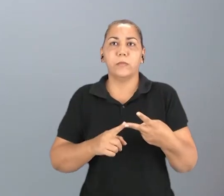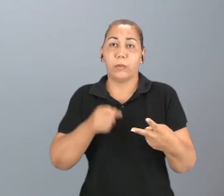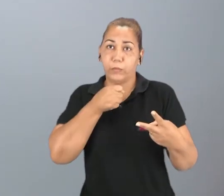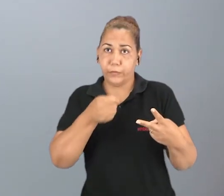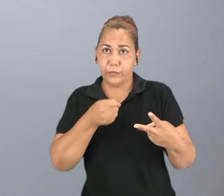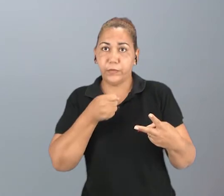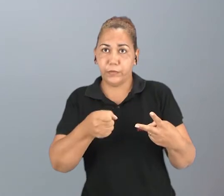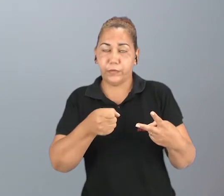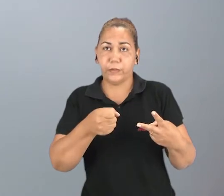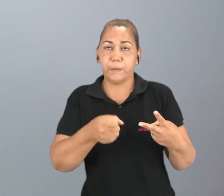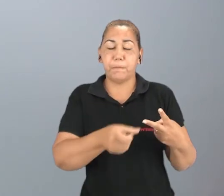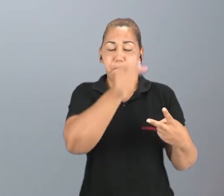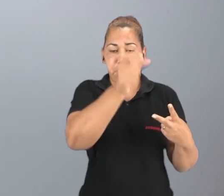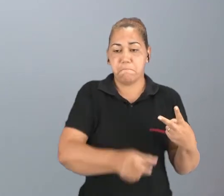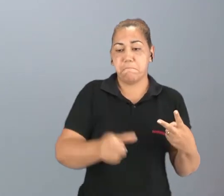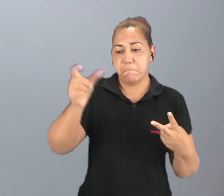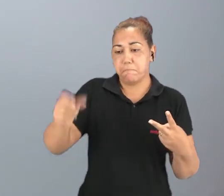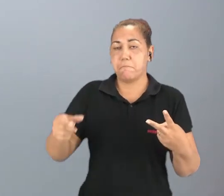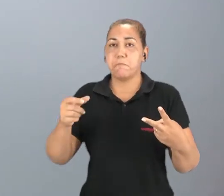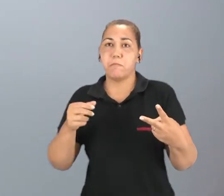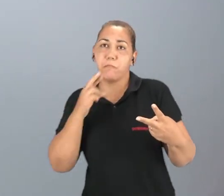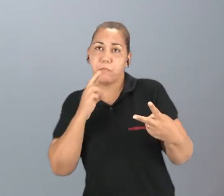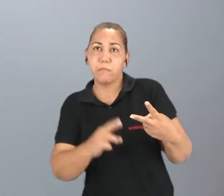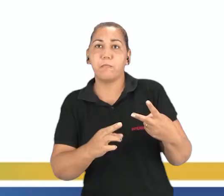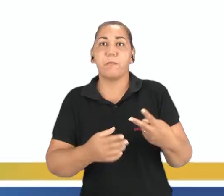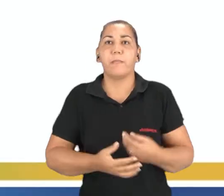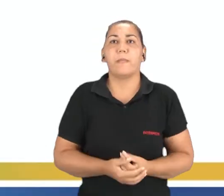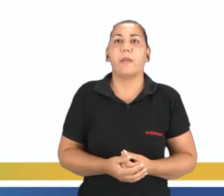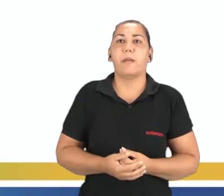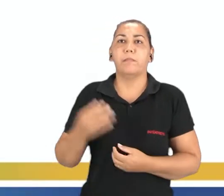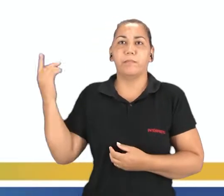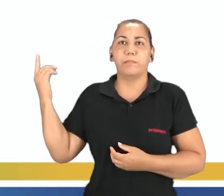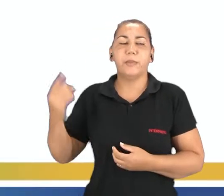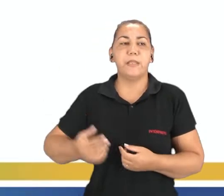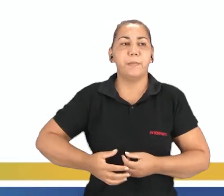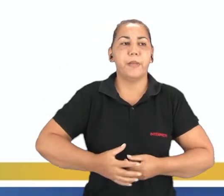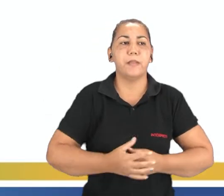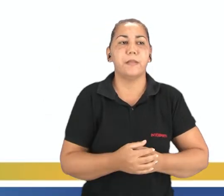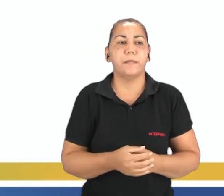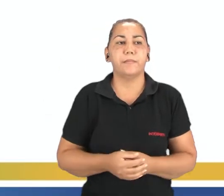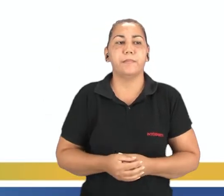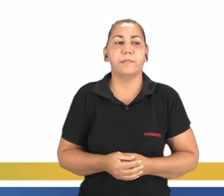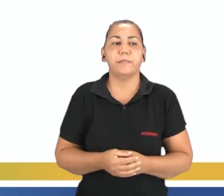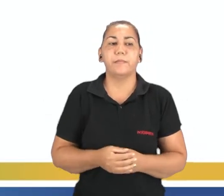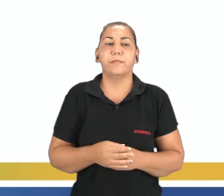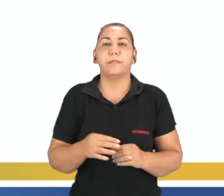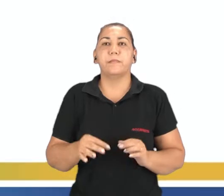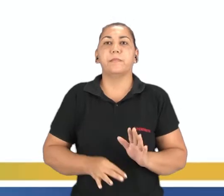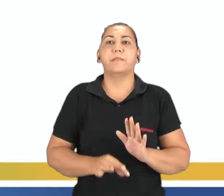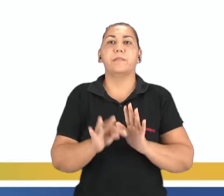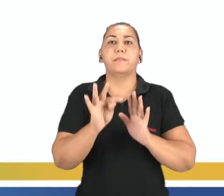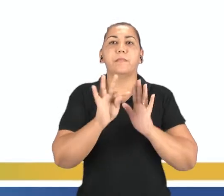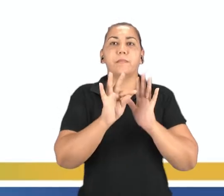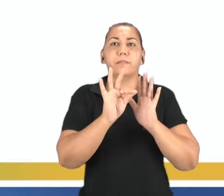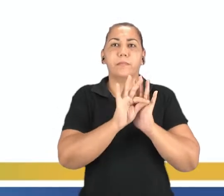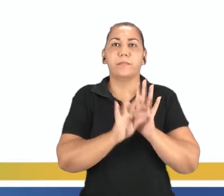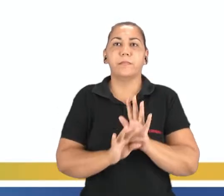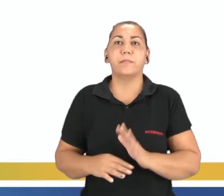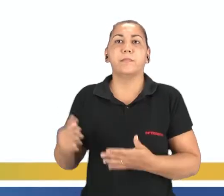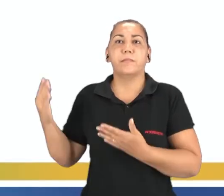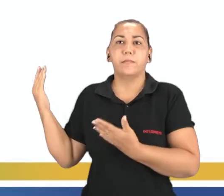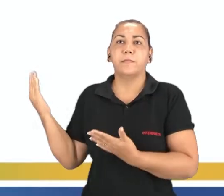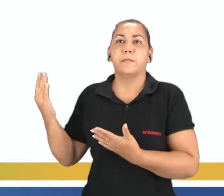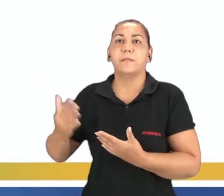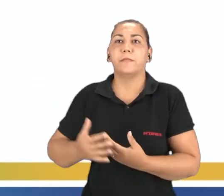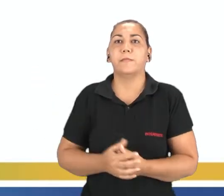entrevistado e entrevistador. Então vejamos aqui as principais. Texto informativo ou opinativo, presença do entrevistador e